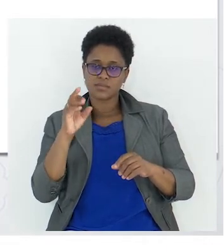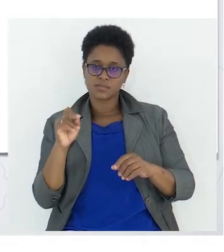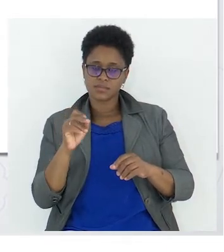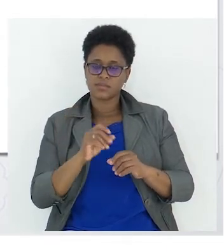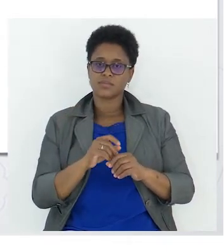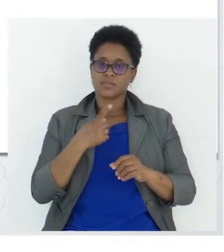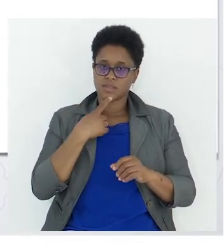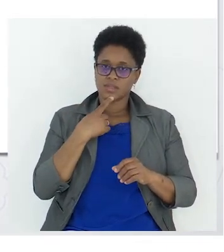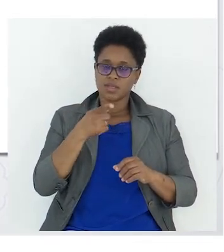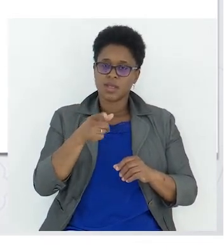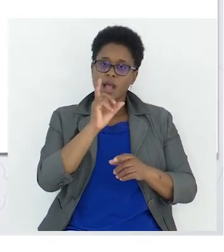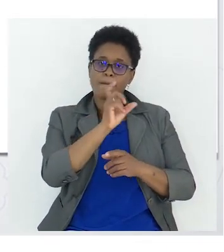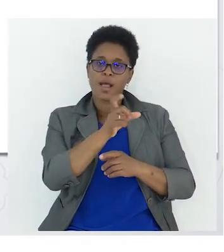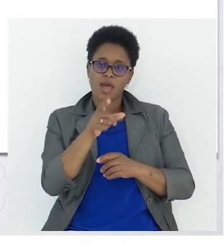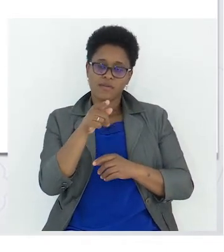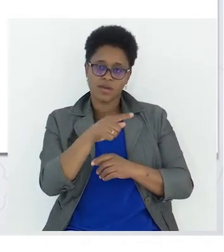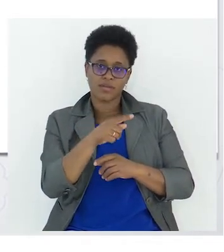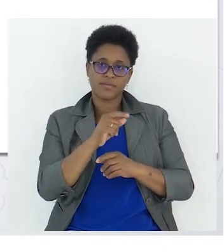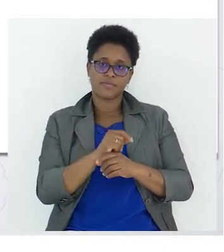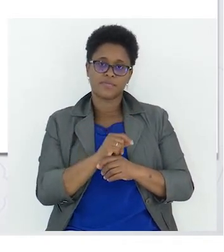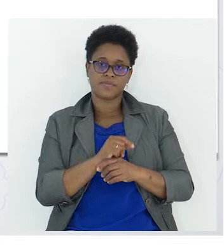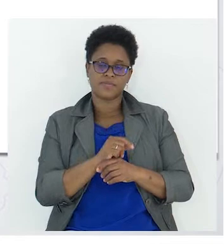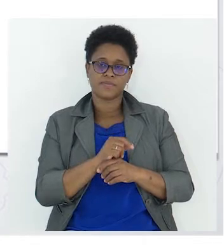Ok? Então, a palavra aqui,